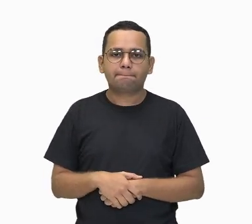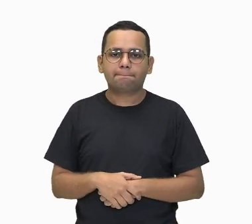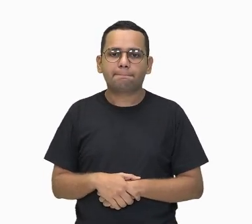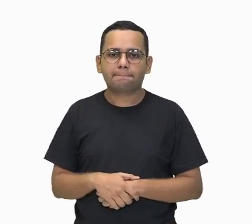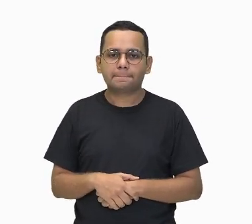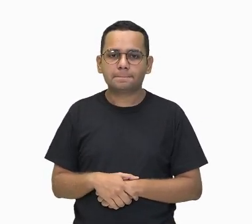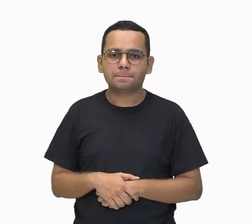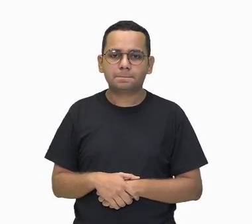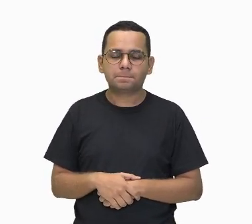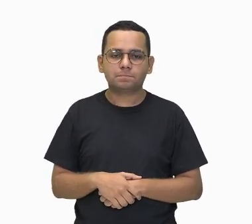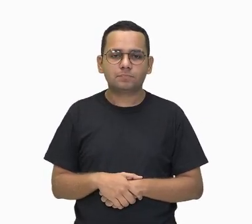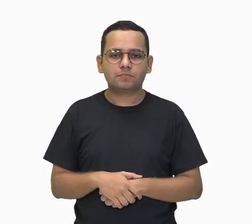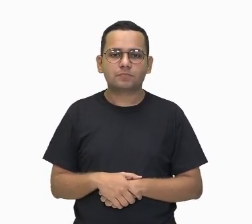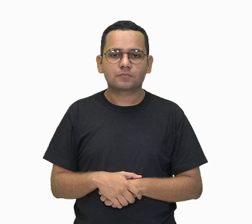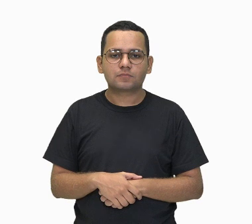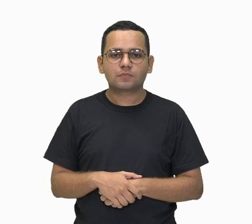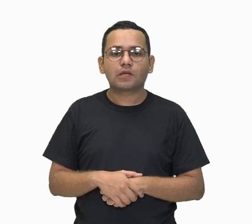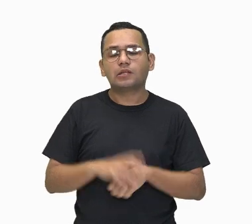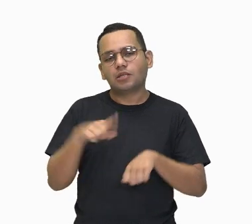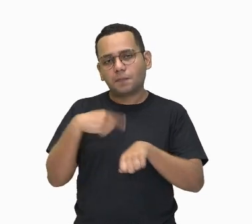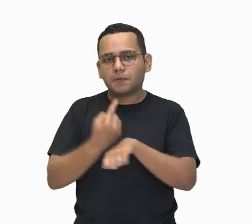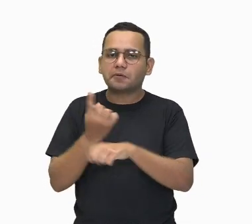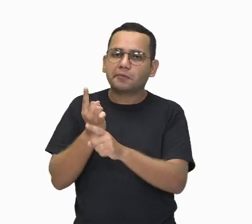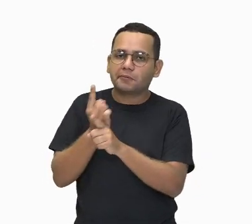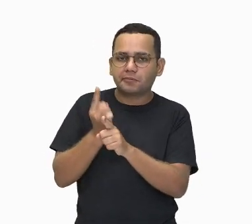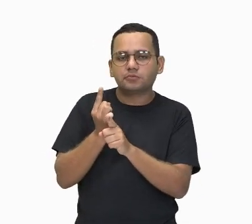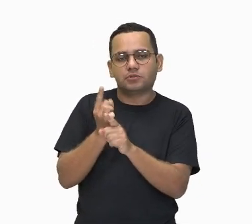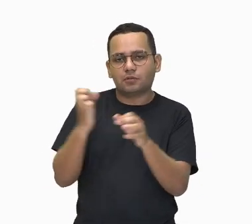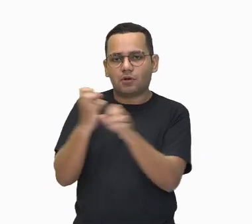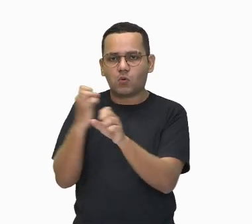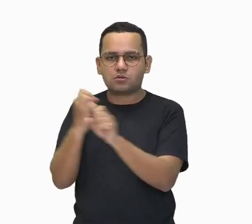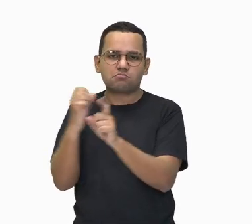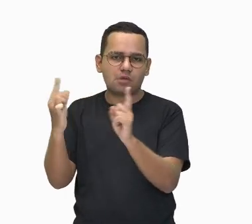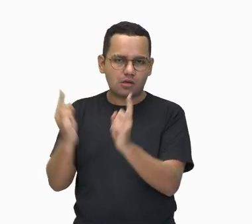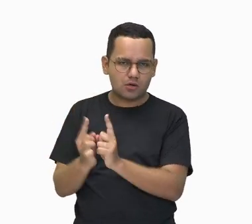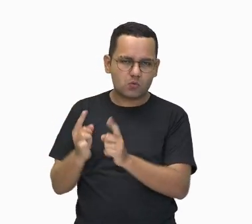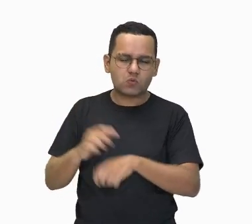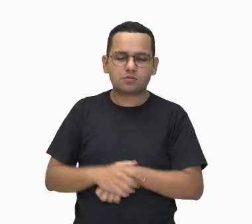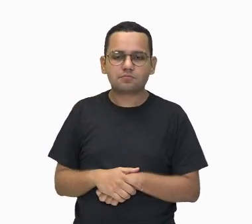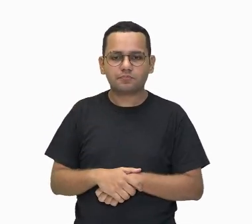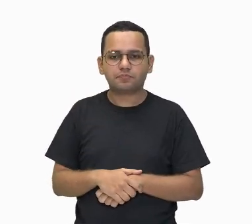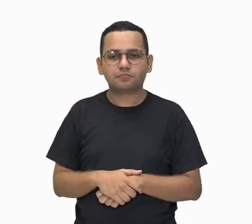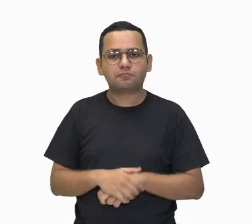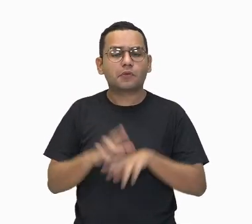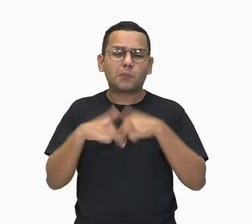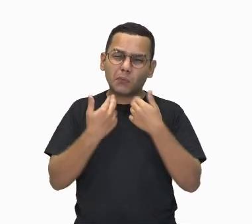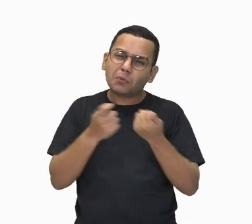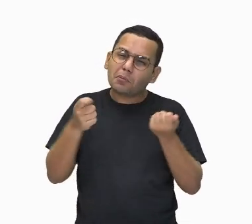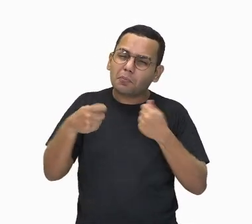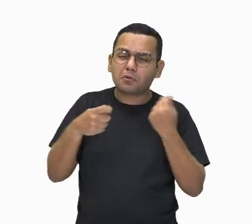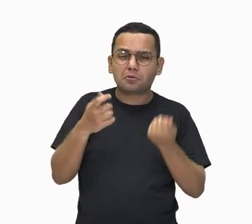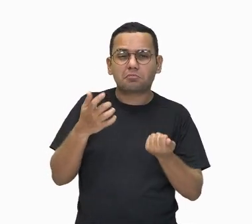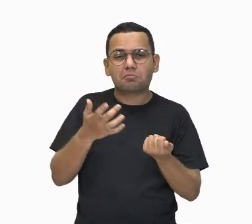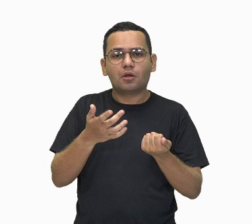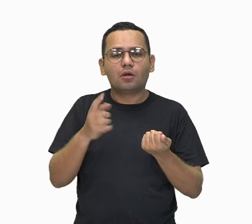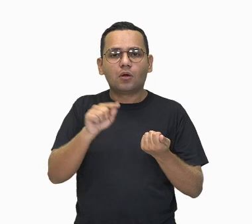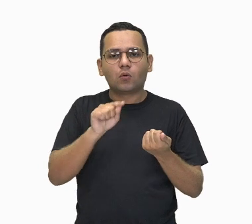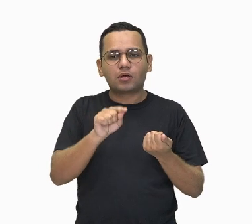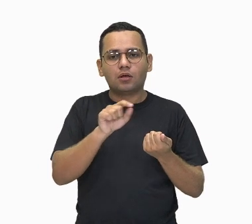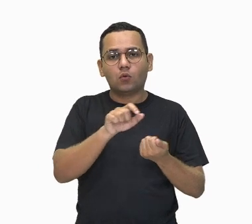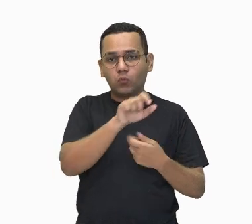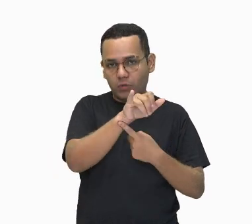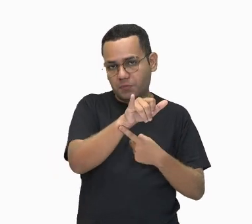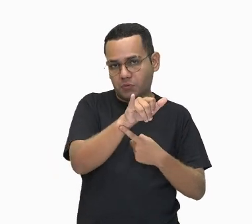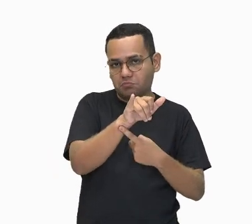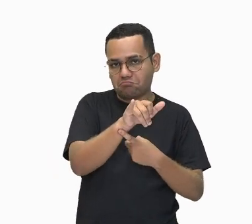obter a equação reduzida, tá bom? Você pode aí, já de cara, isolar a nossa